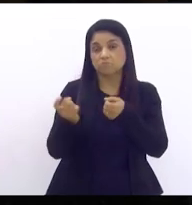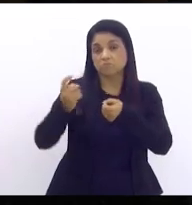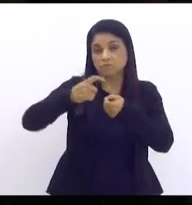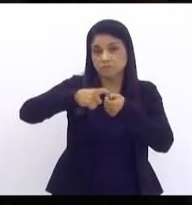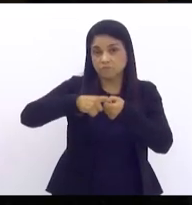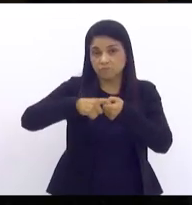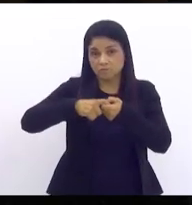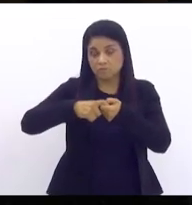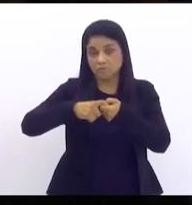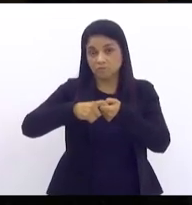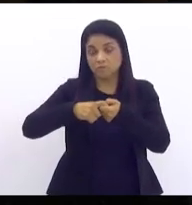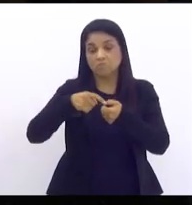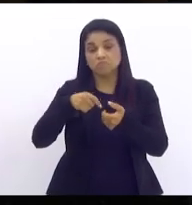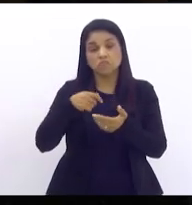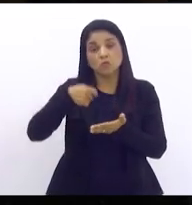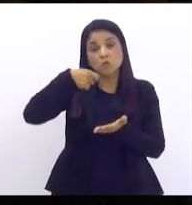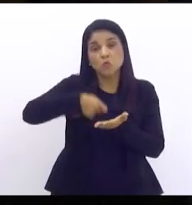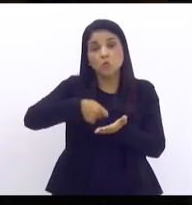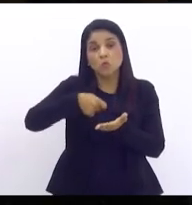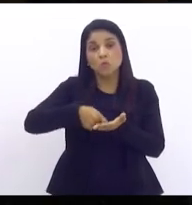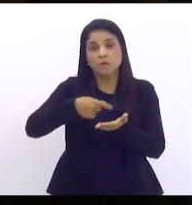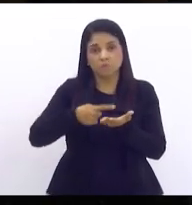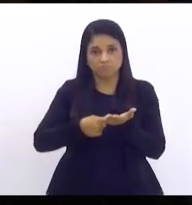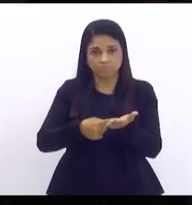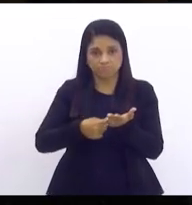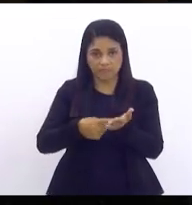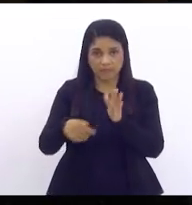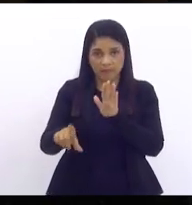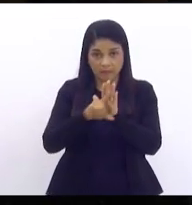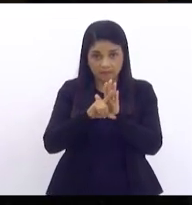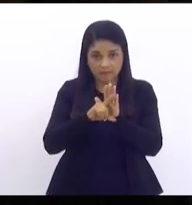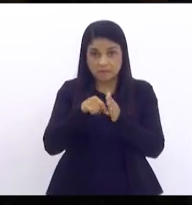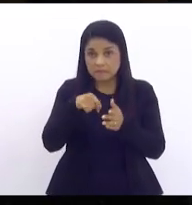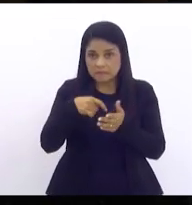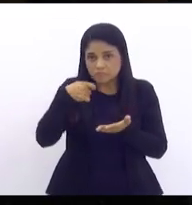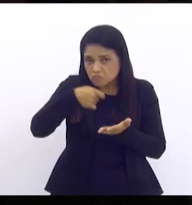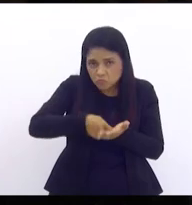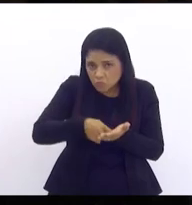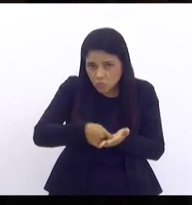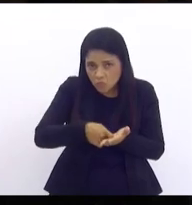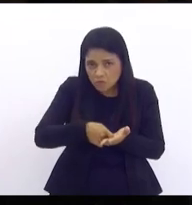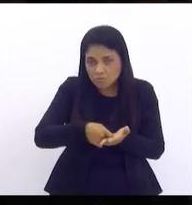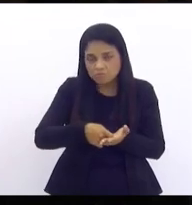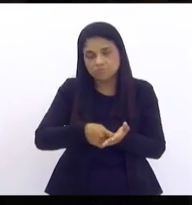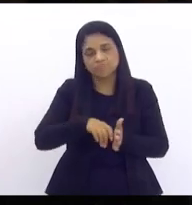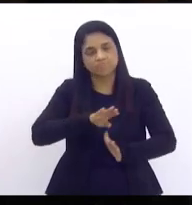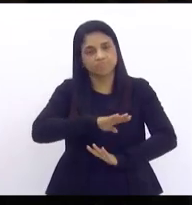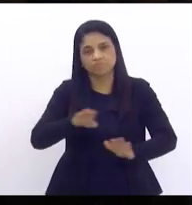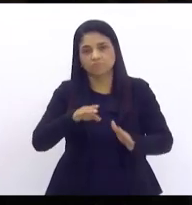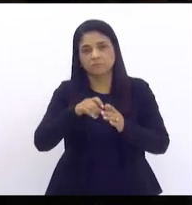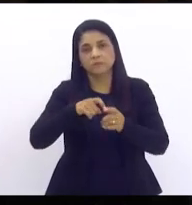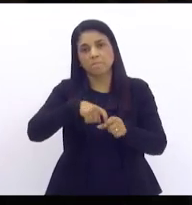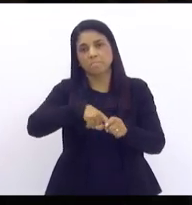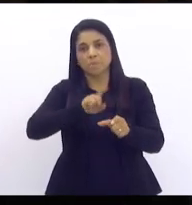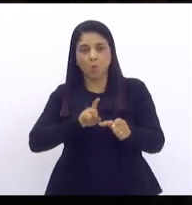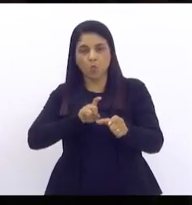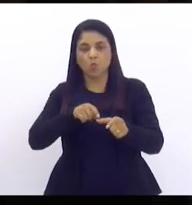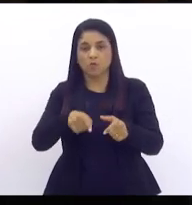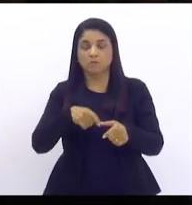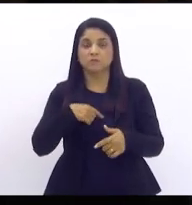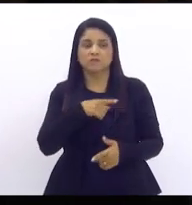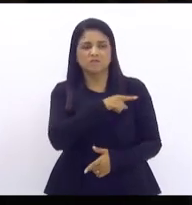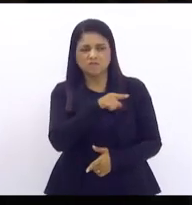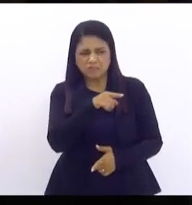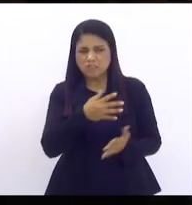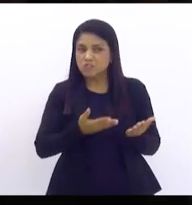cumprir, descredencia. É mais ou menos, Vossa Excelência não pegou isso, porque o senhor era ainda muito